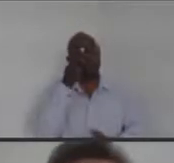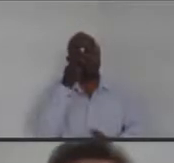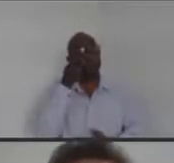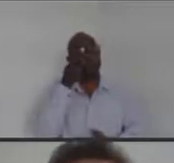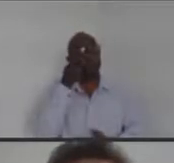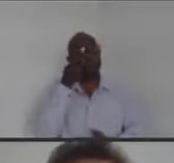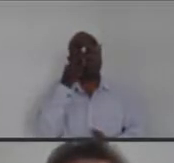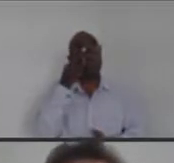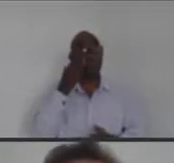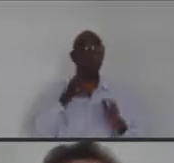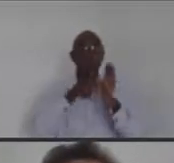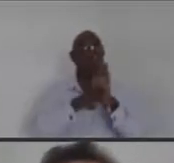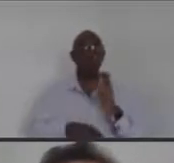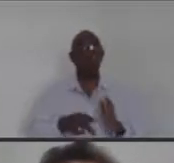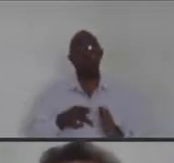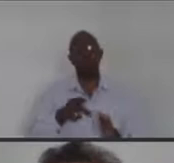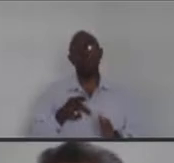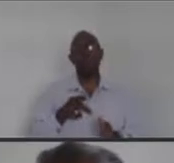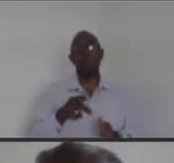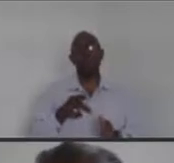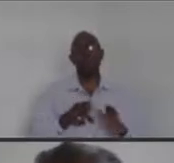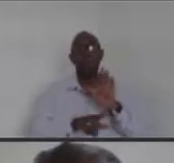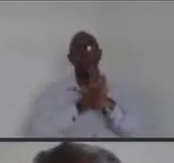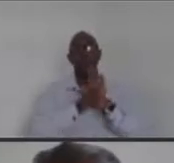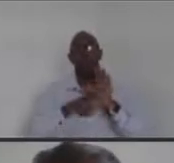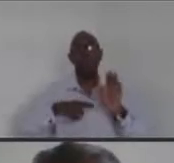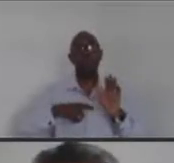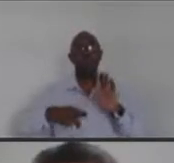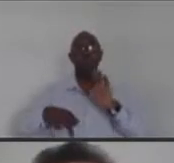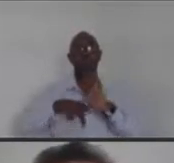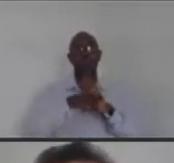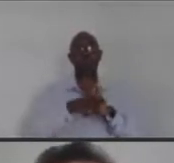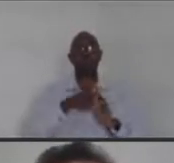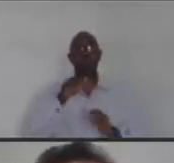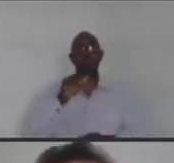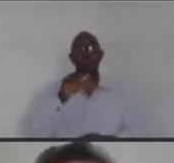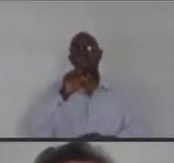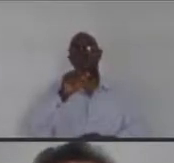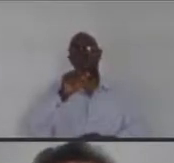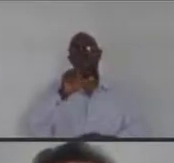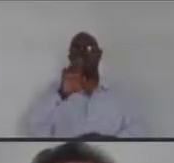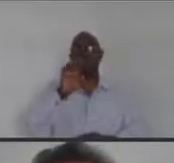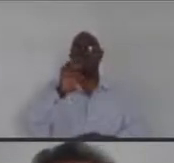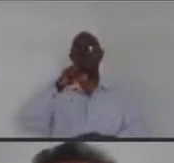Projeto de lei de autoria do prefeito municipal Luiz Alfredo Castro Rusa Dalben, projeto de lei número